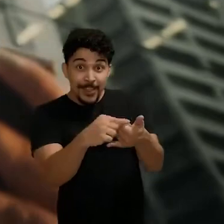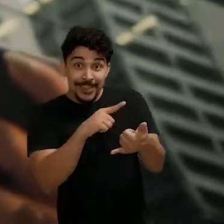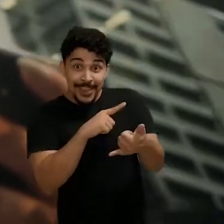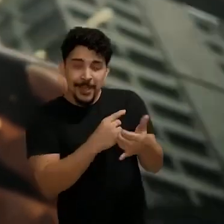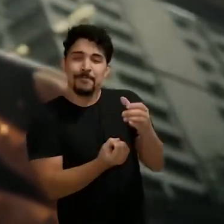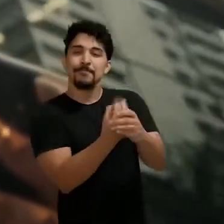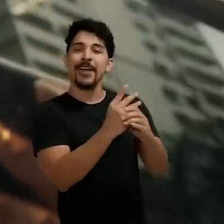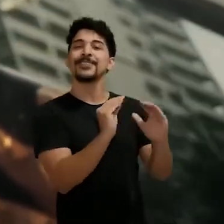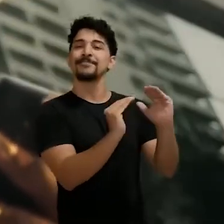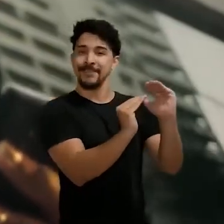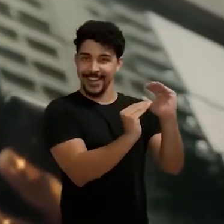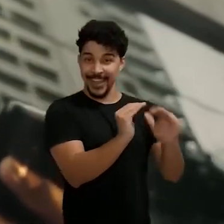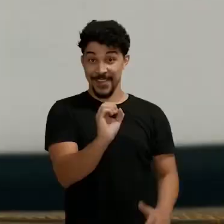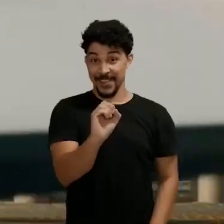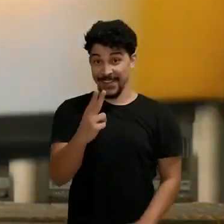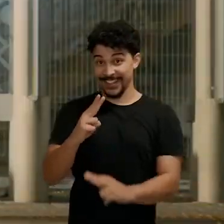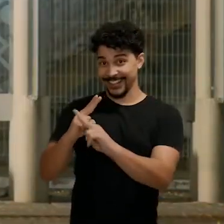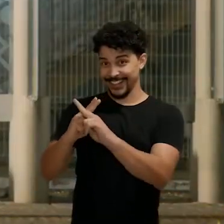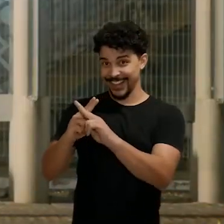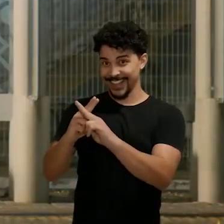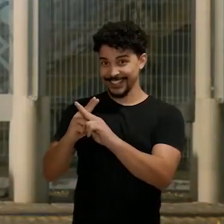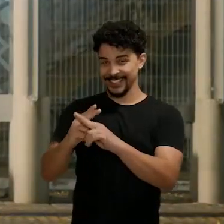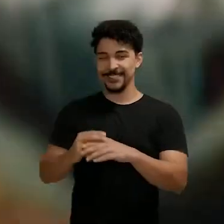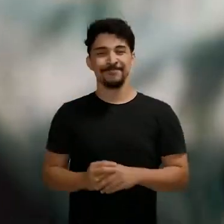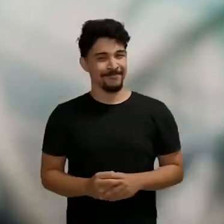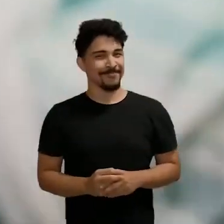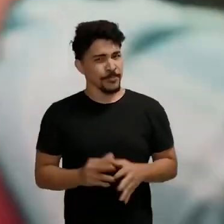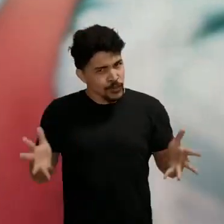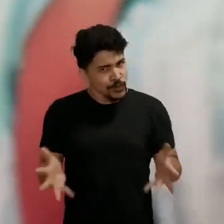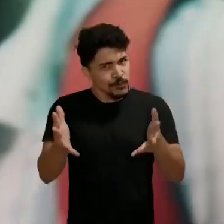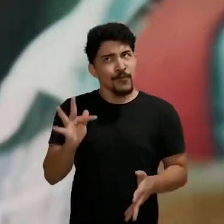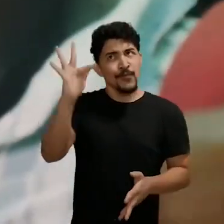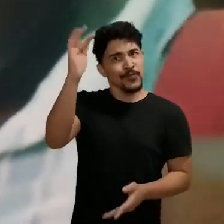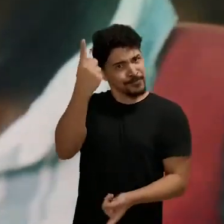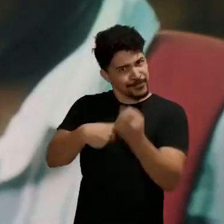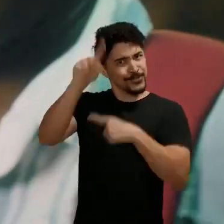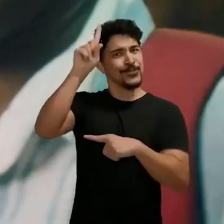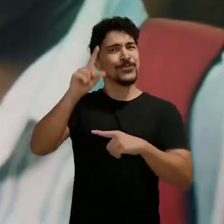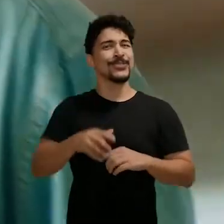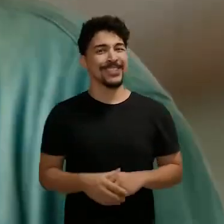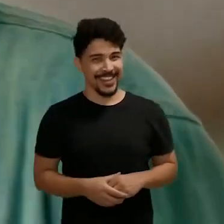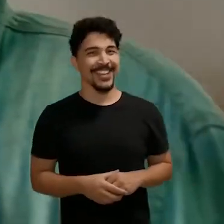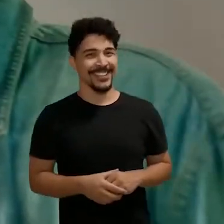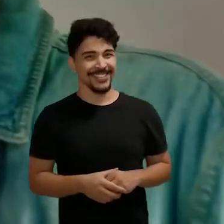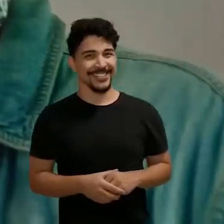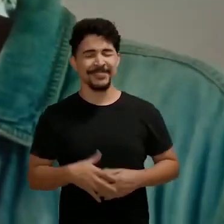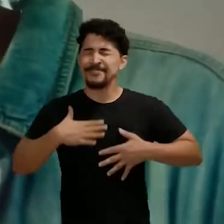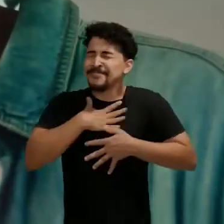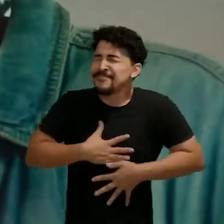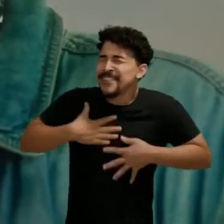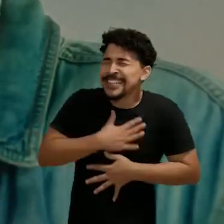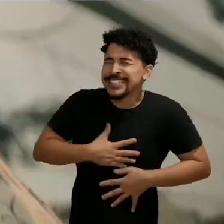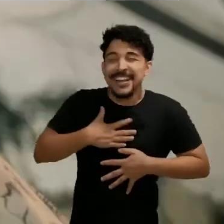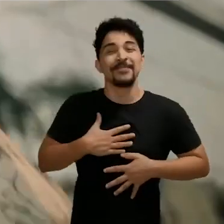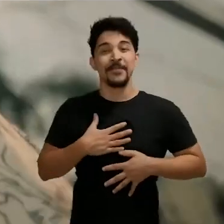pelo aplicativo do Banco do Brasil ou da Caixa. Juntos, vamos reconstruir o seu futuro. Chegou a nossa vez de ser